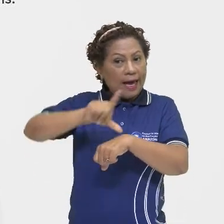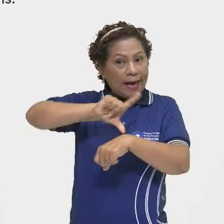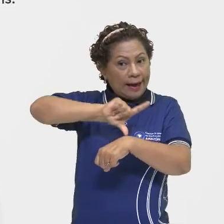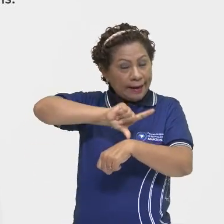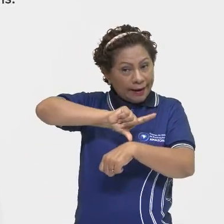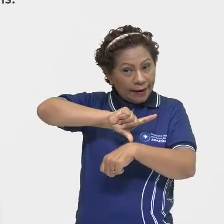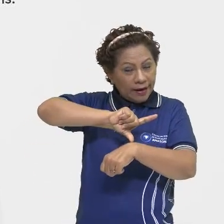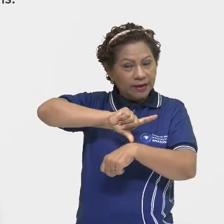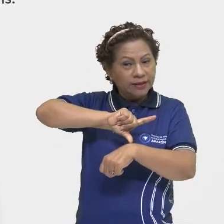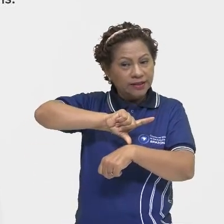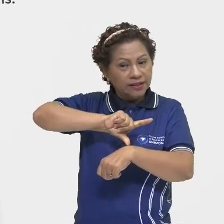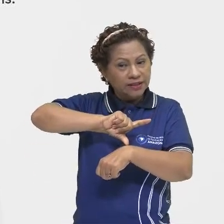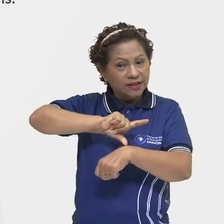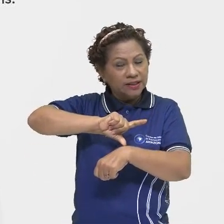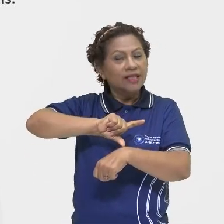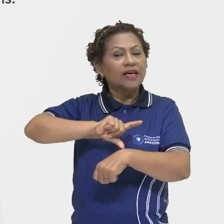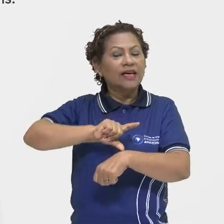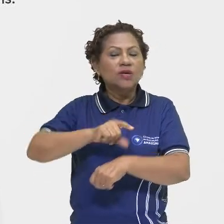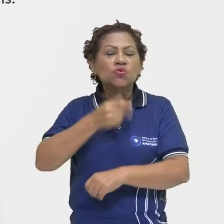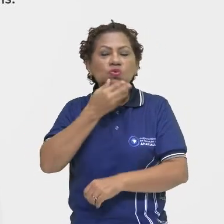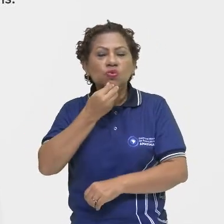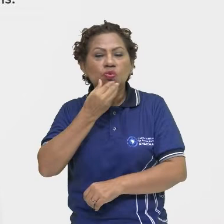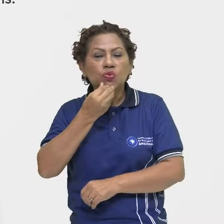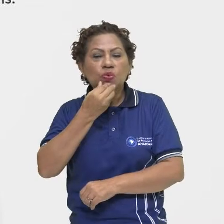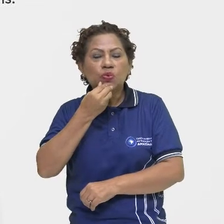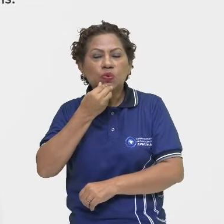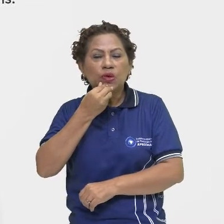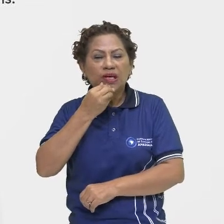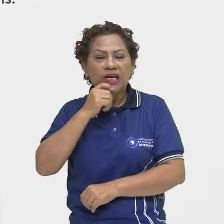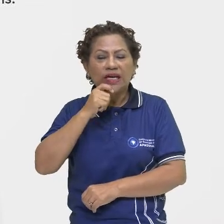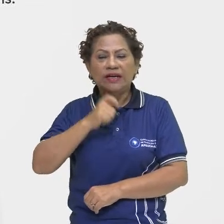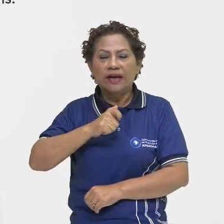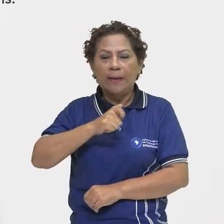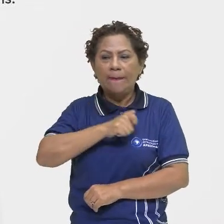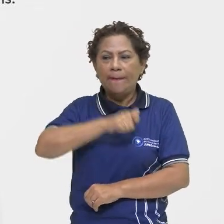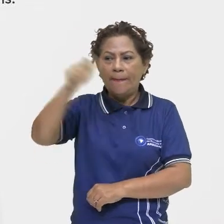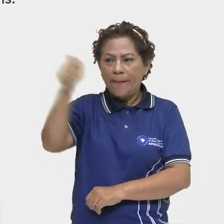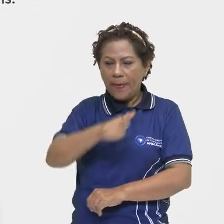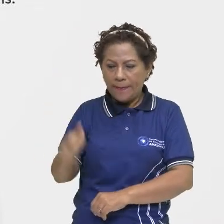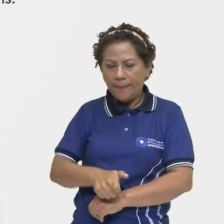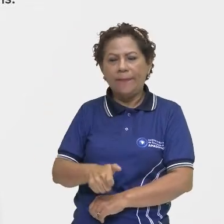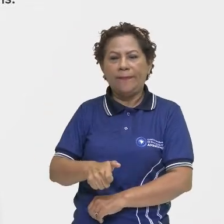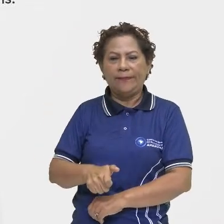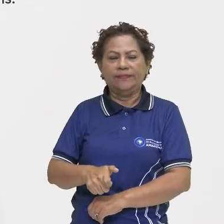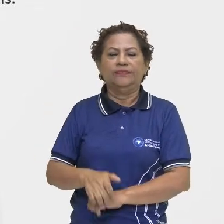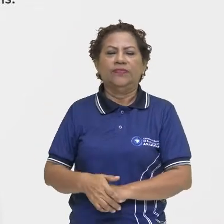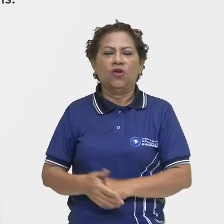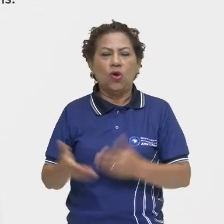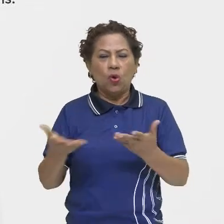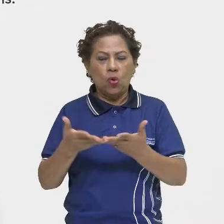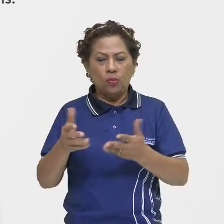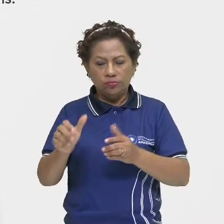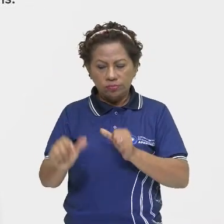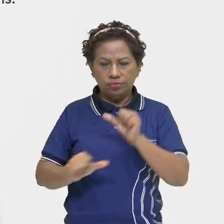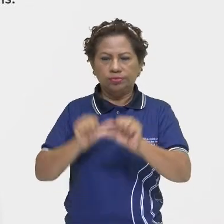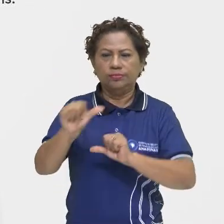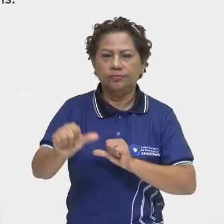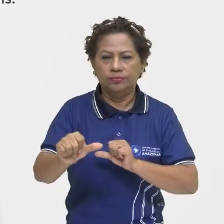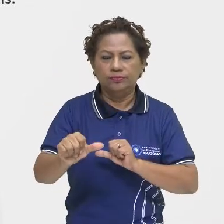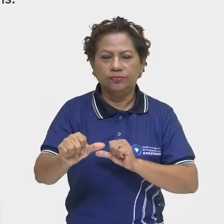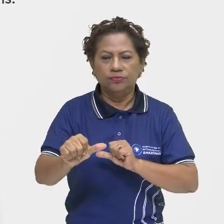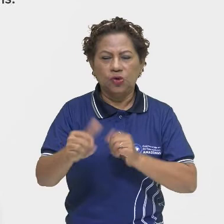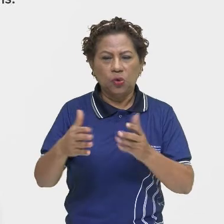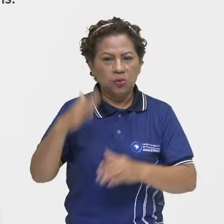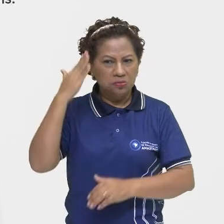ironias do destino, ele começou a carreira dele como pichador. Hoje, ele é um dos maiores